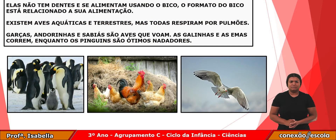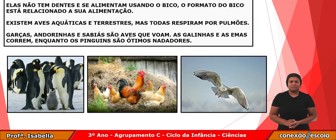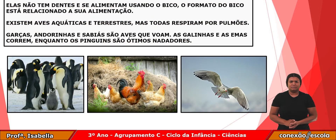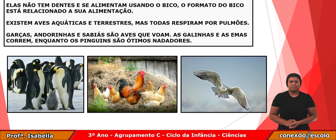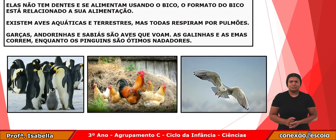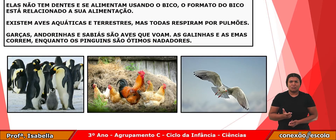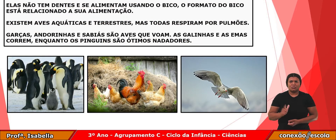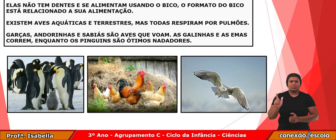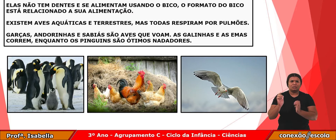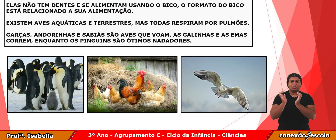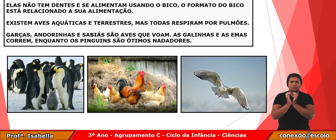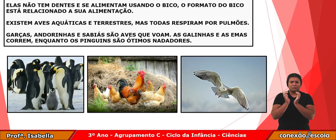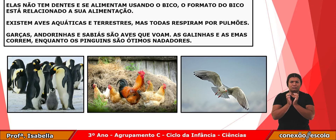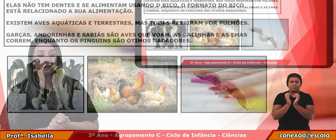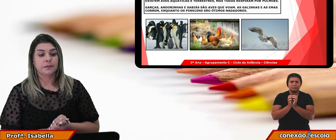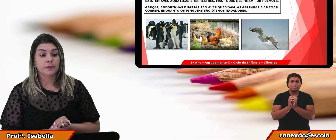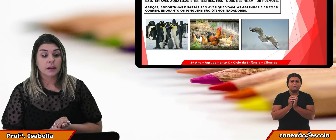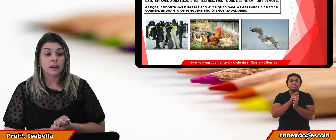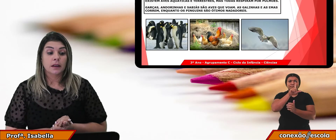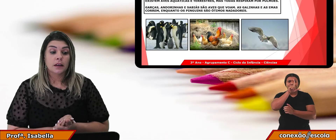Outro grupo, as aves,